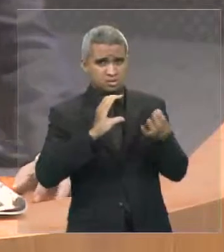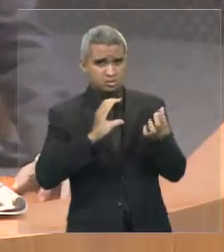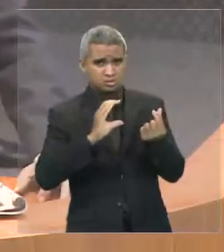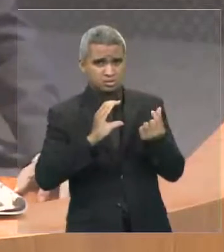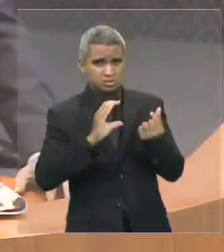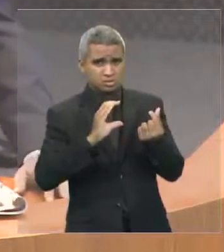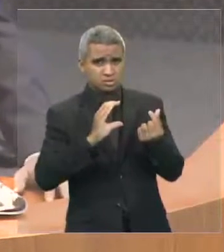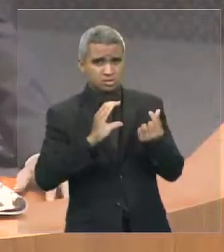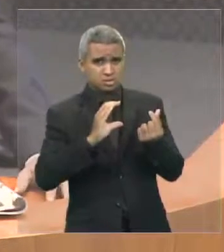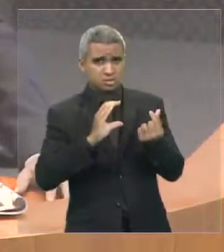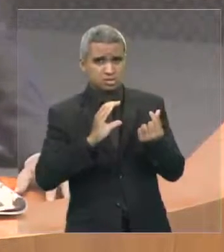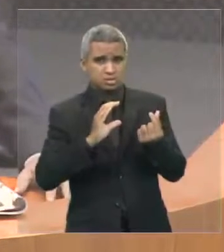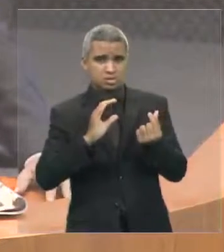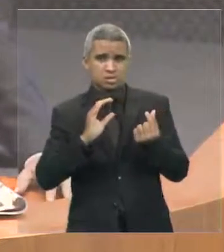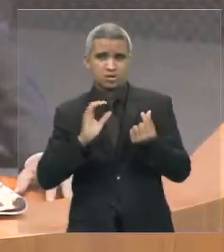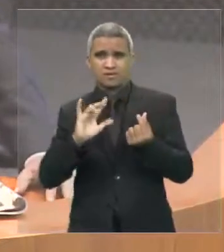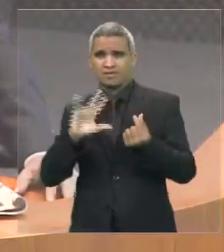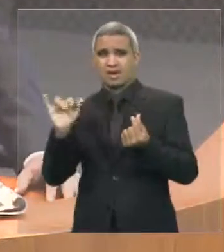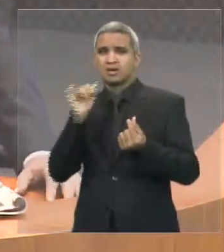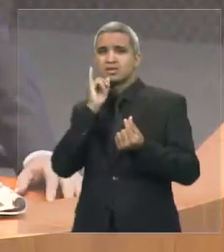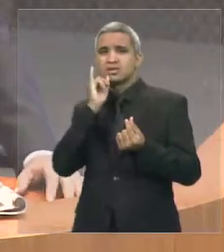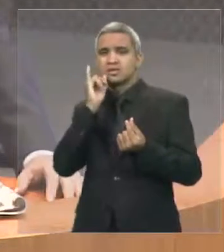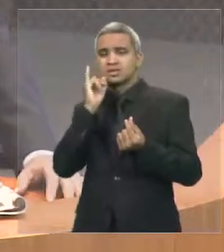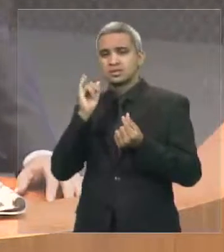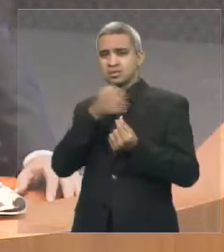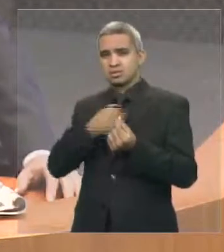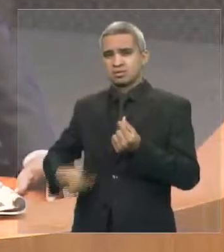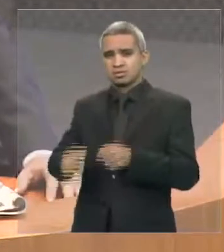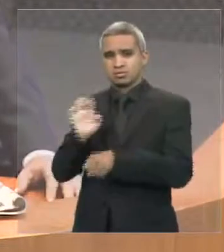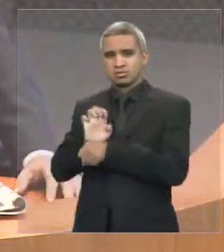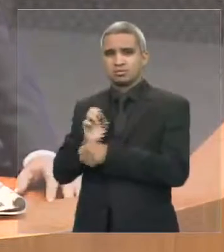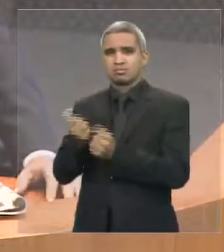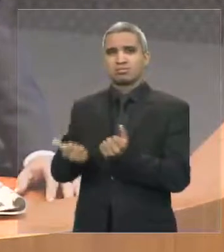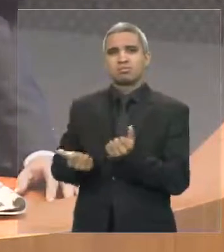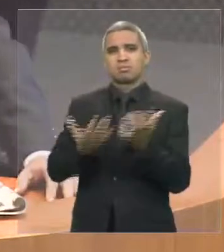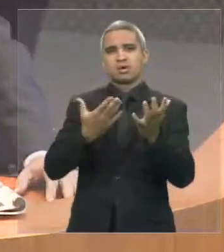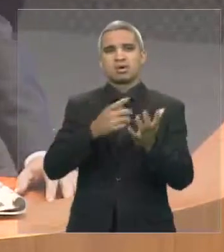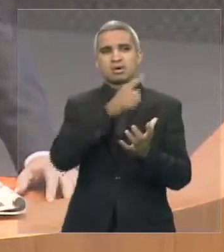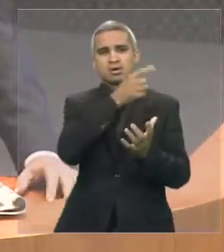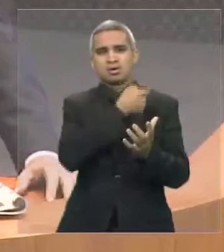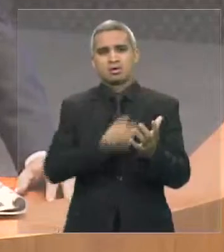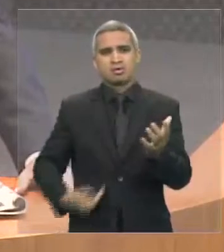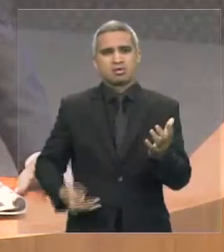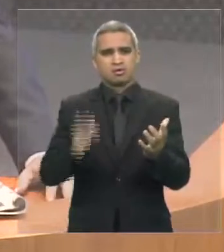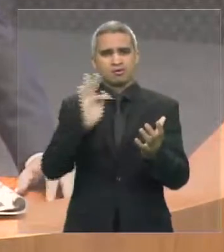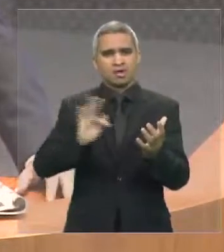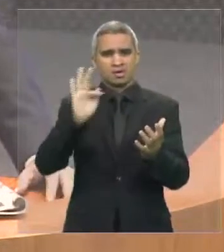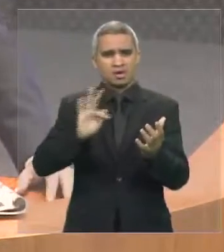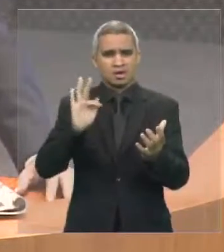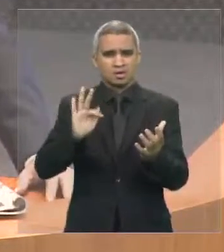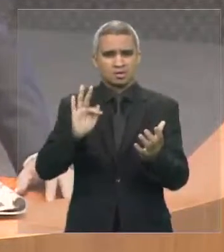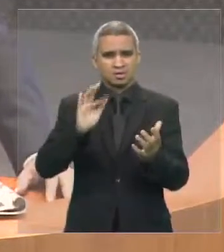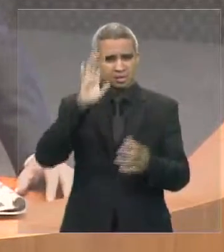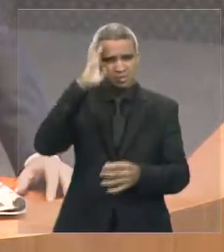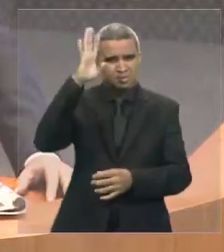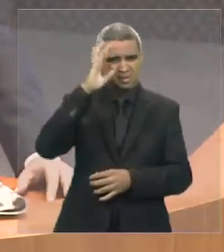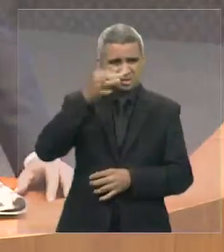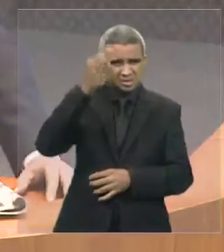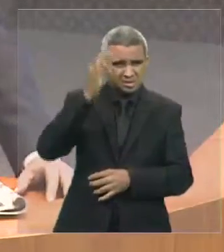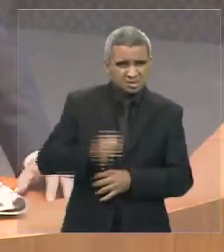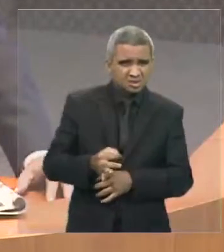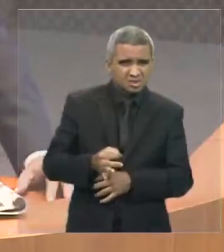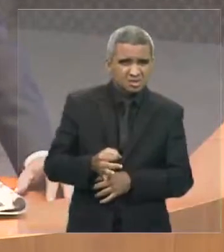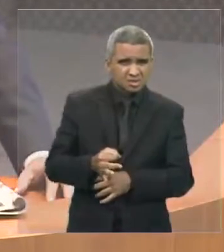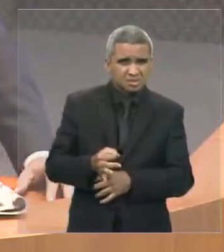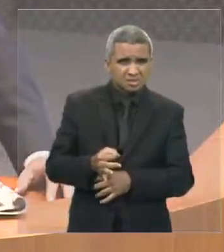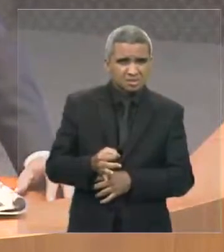da alçada do governo do Maranhão, para que o governo federal faça o que bem entender. Será que isso é correto? Será que isso é justo